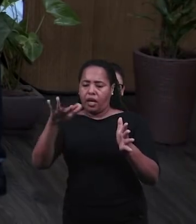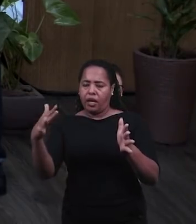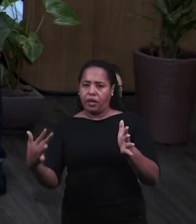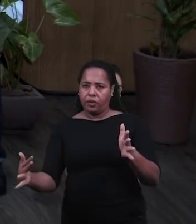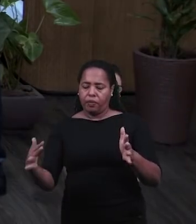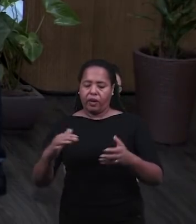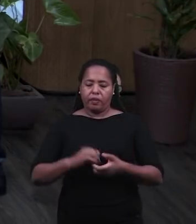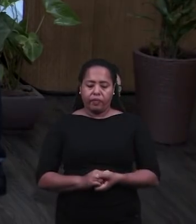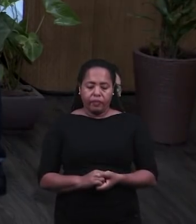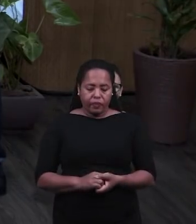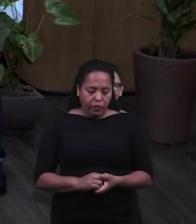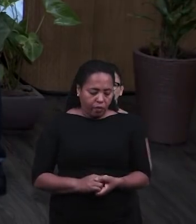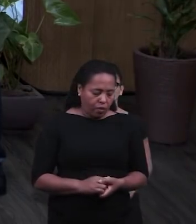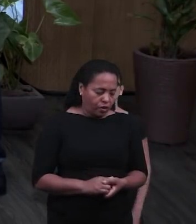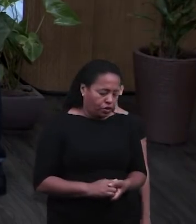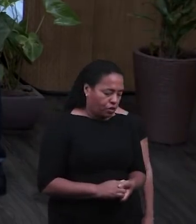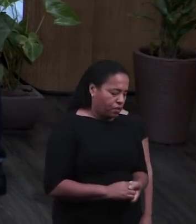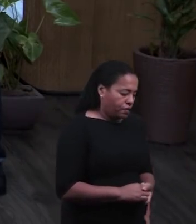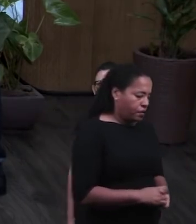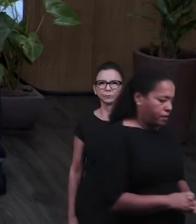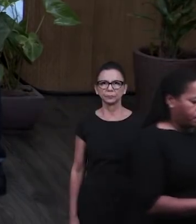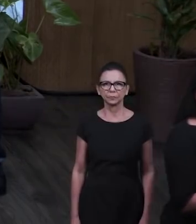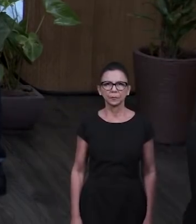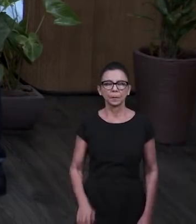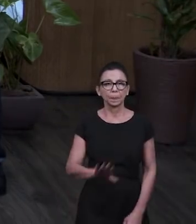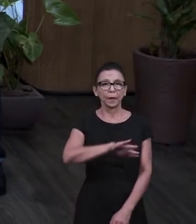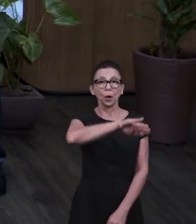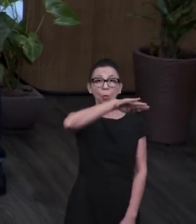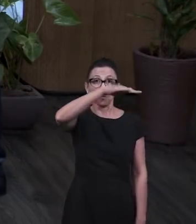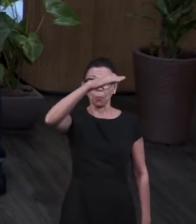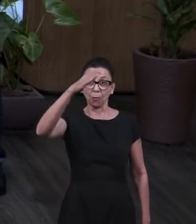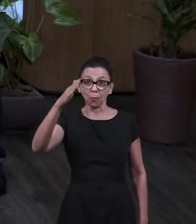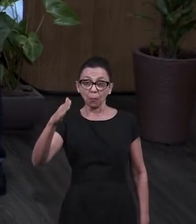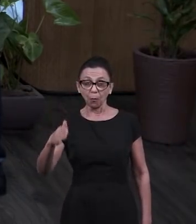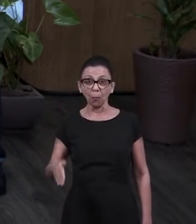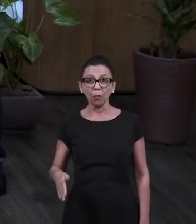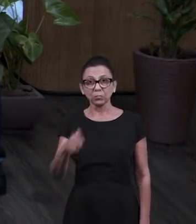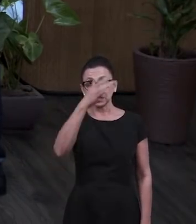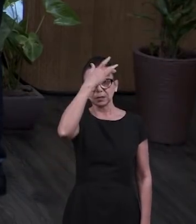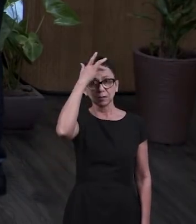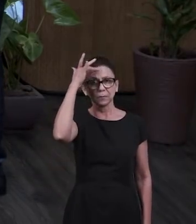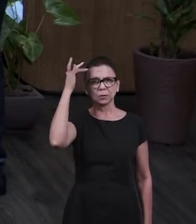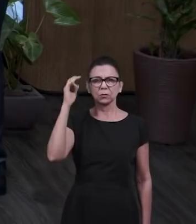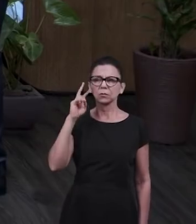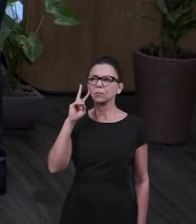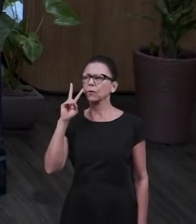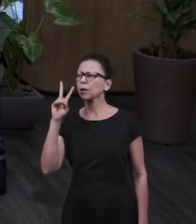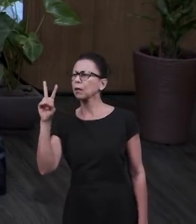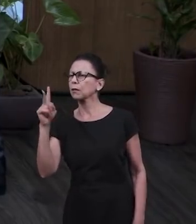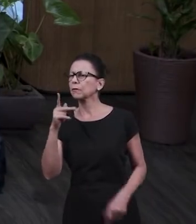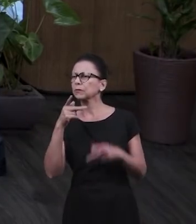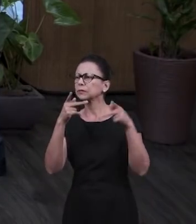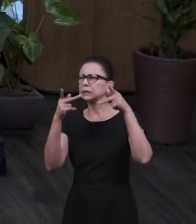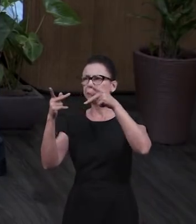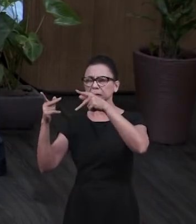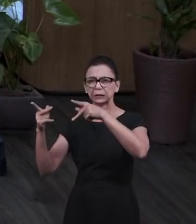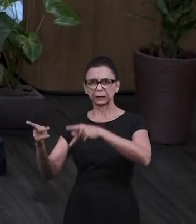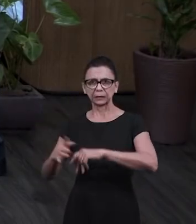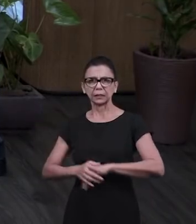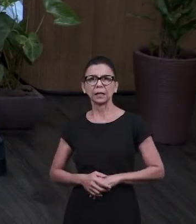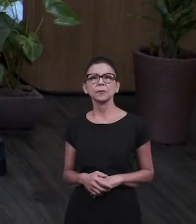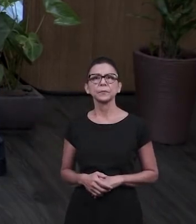Esse monte hoje, quem vai lá visitar, as pessoas mencionam esse título